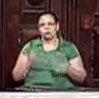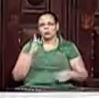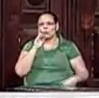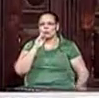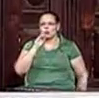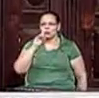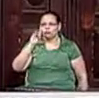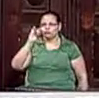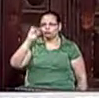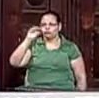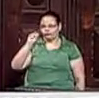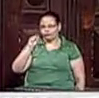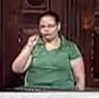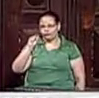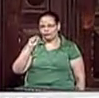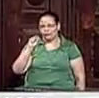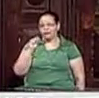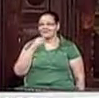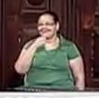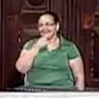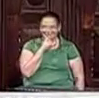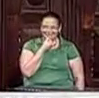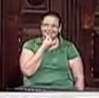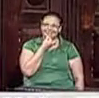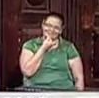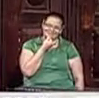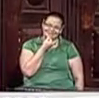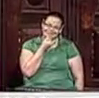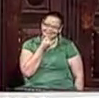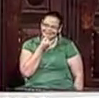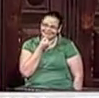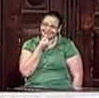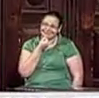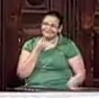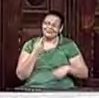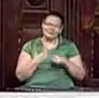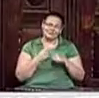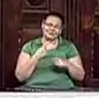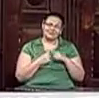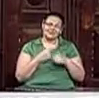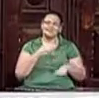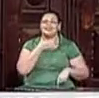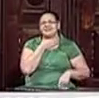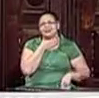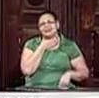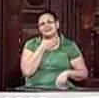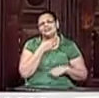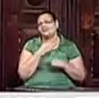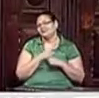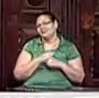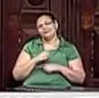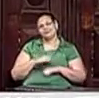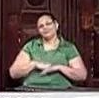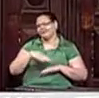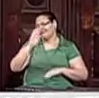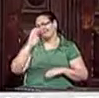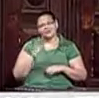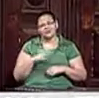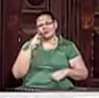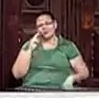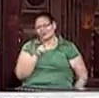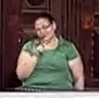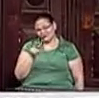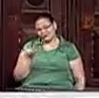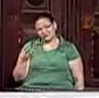dia de tristeza, porque a crise é tão grande, e quando você